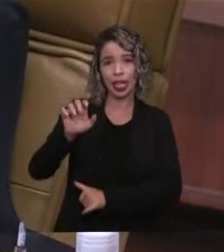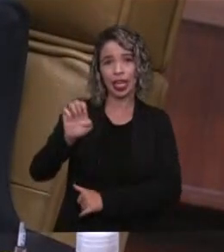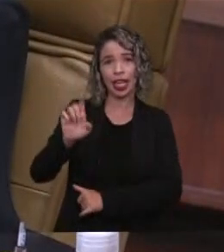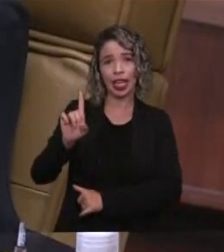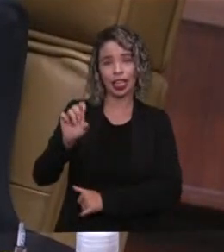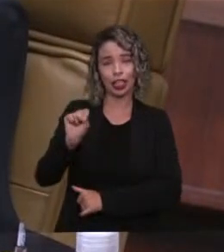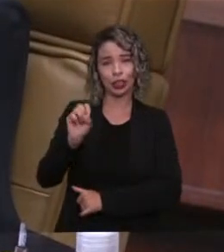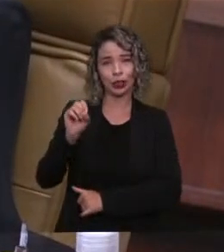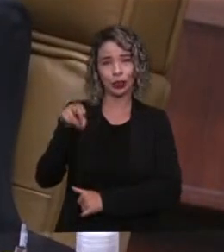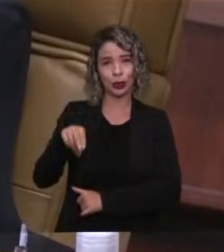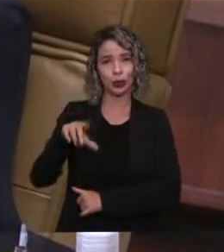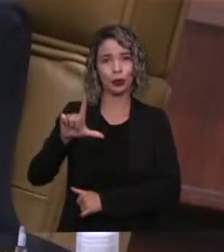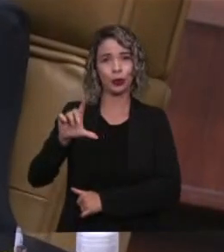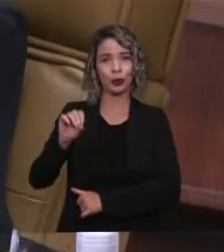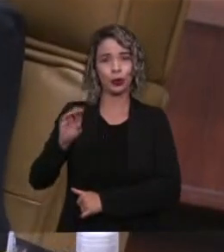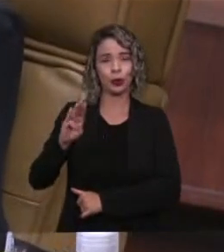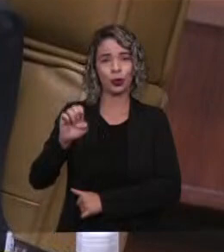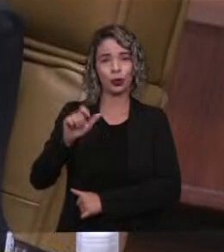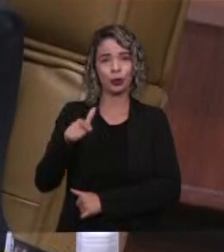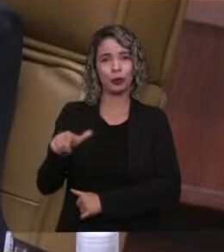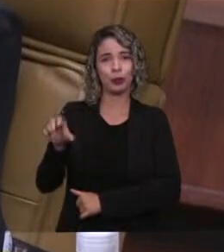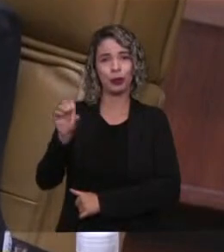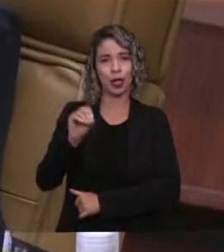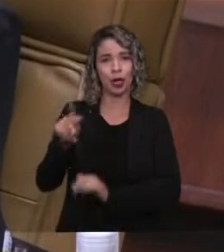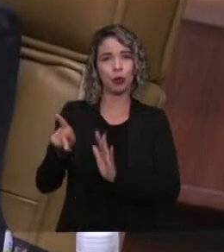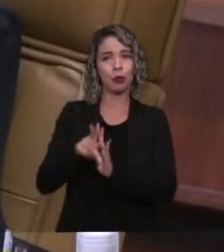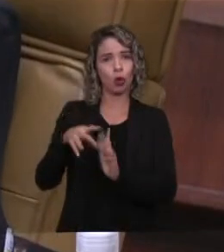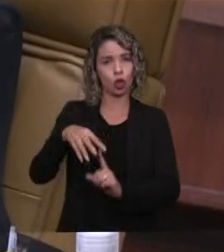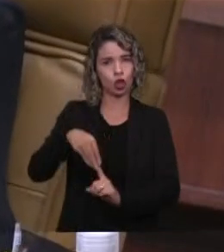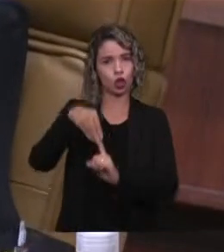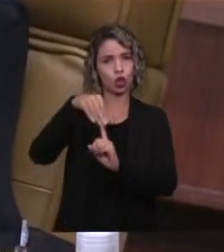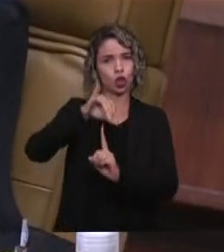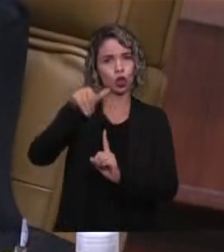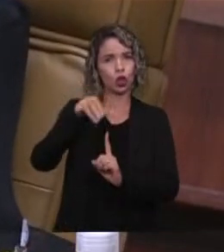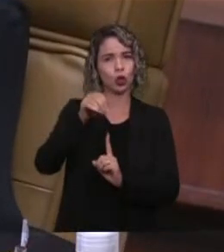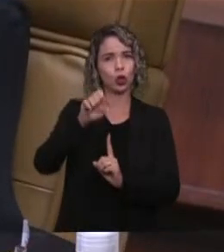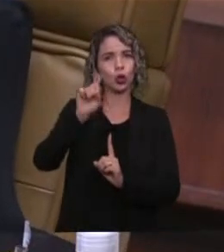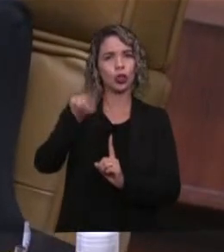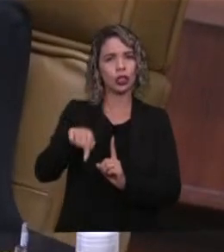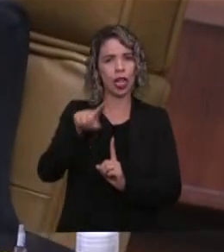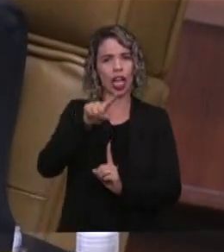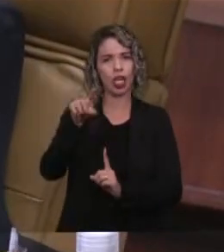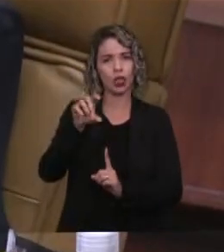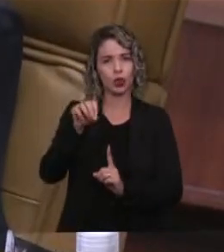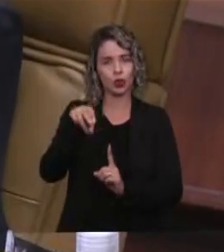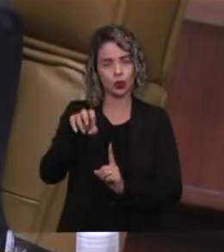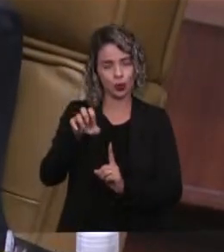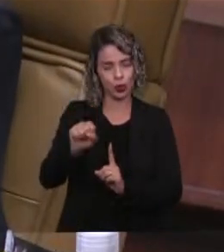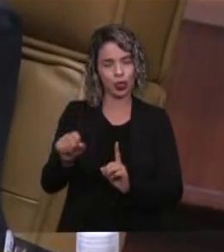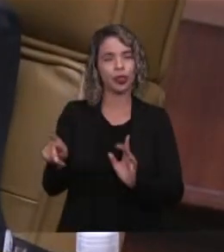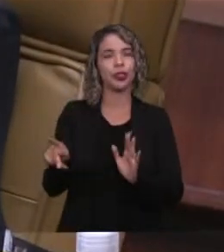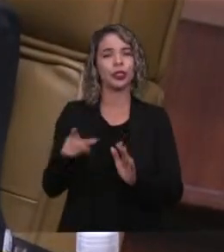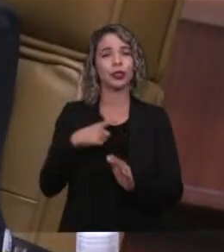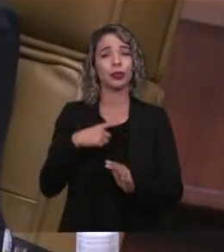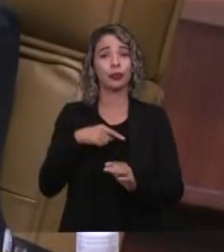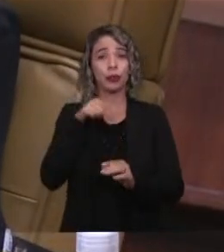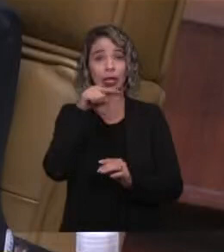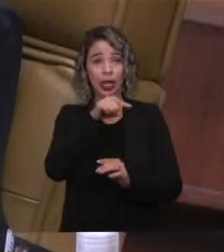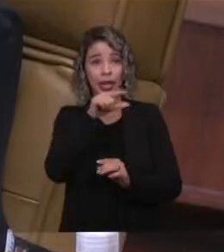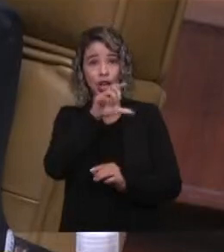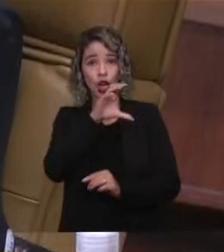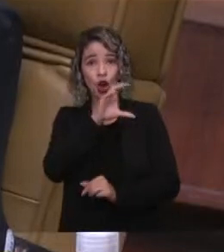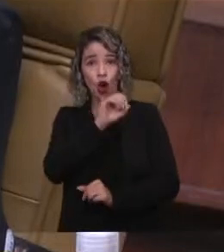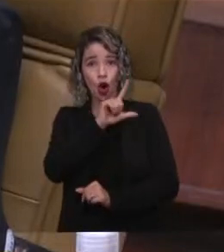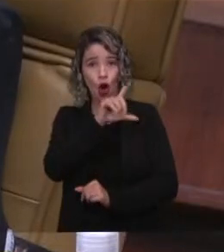Lombão, que disse da indicação de José Zones por parte do acusado Fernando